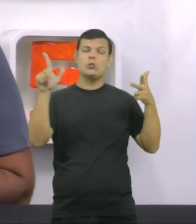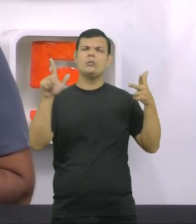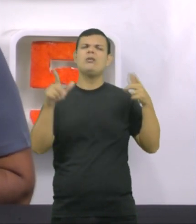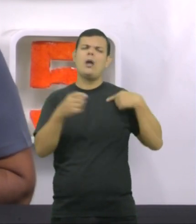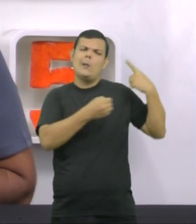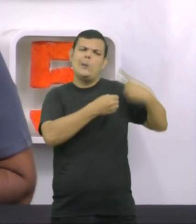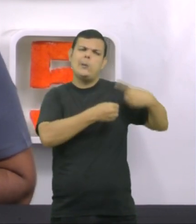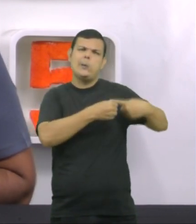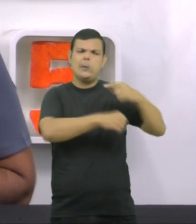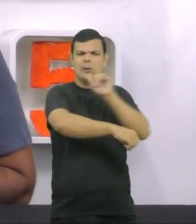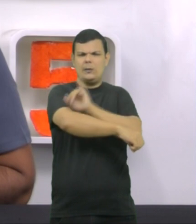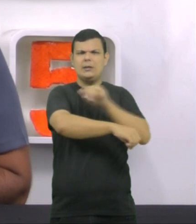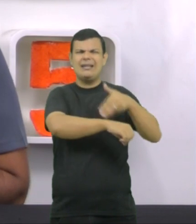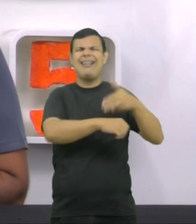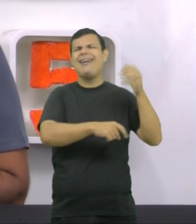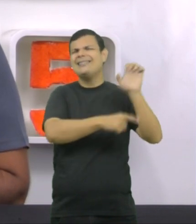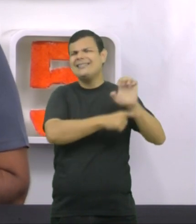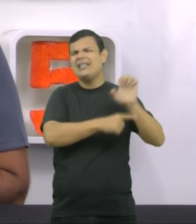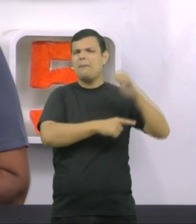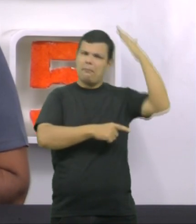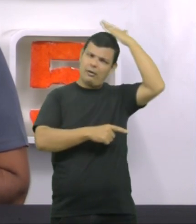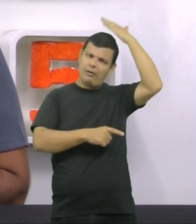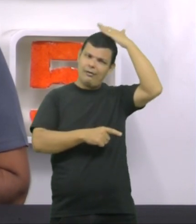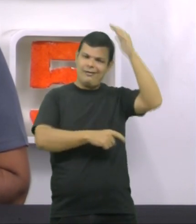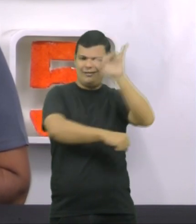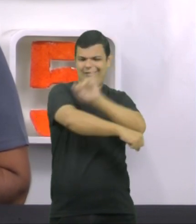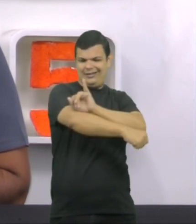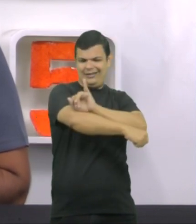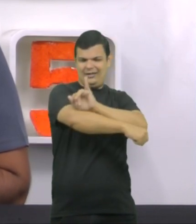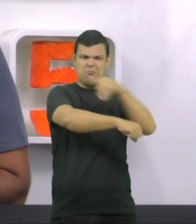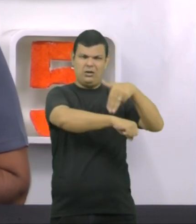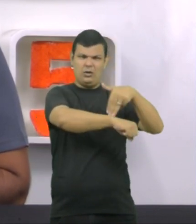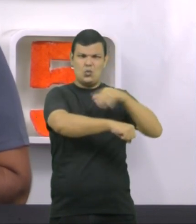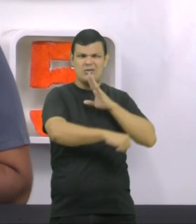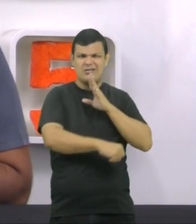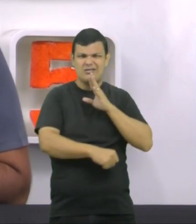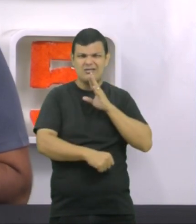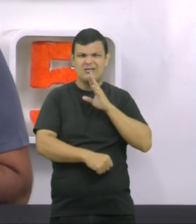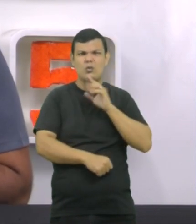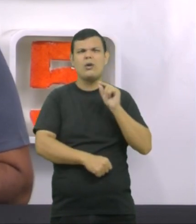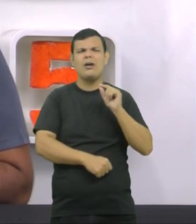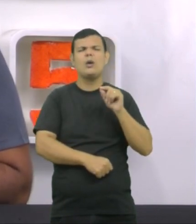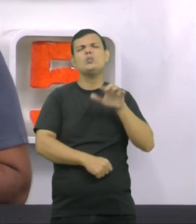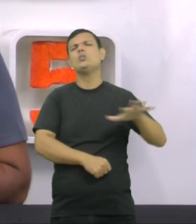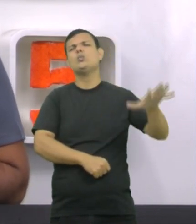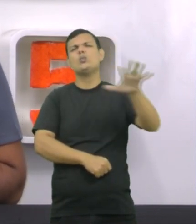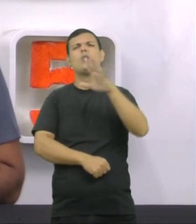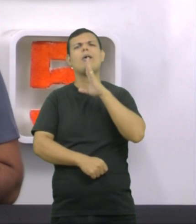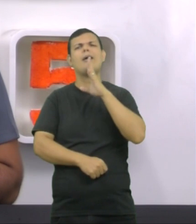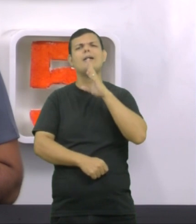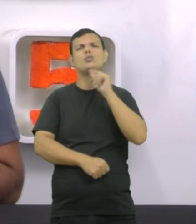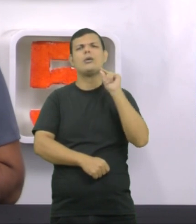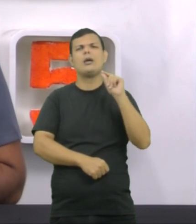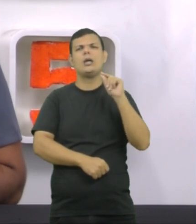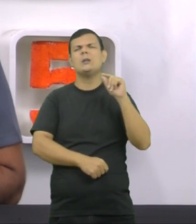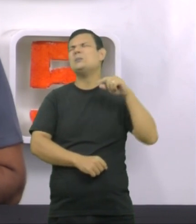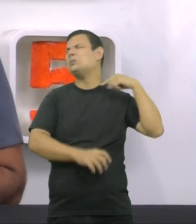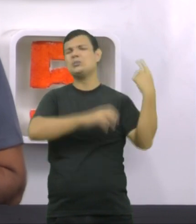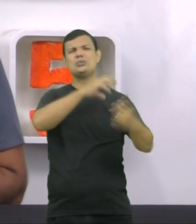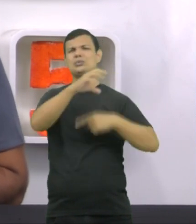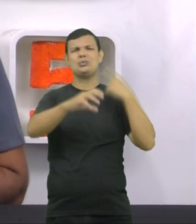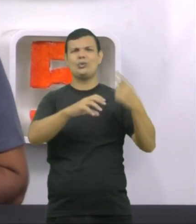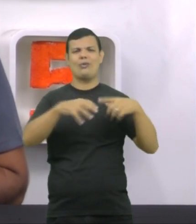doutor, exame, plateia, sorvete, táxi e trânsito. Como eu falei para você, o dicionário nos ajuda a conhecer a